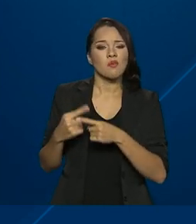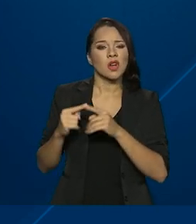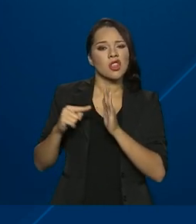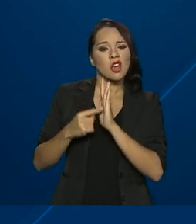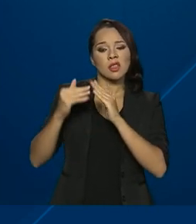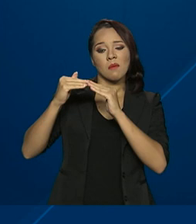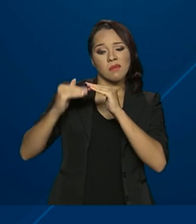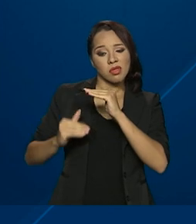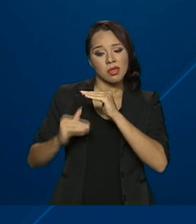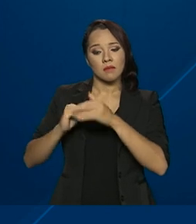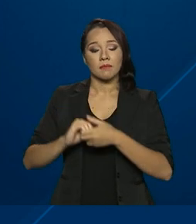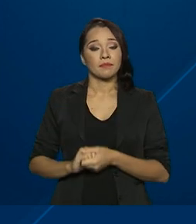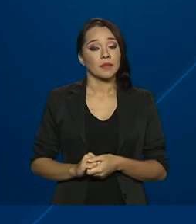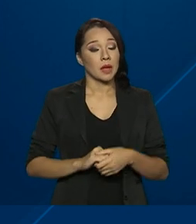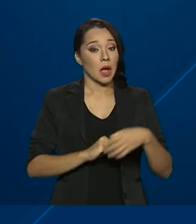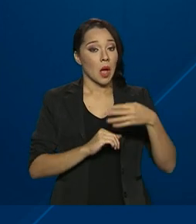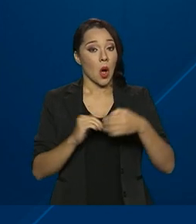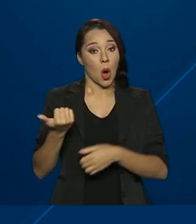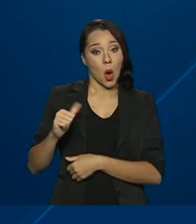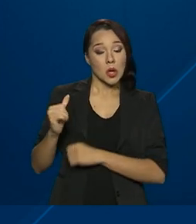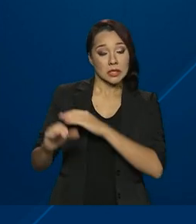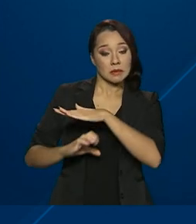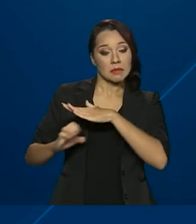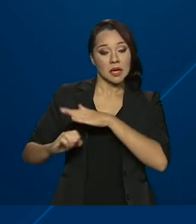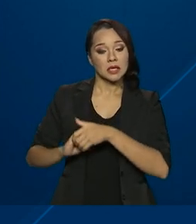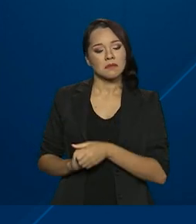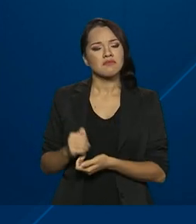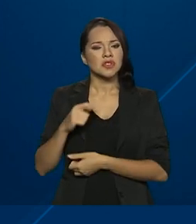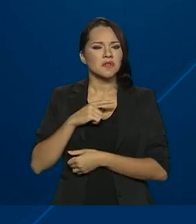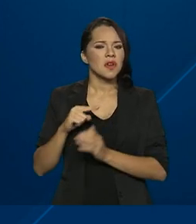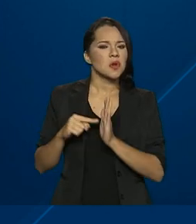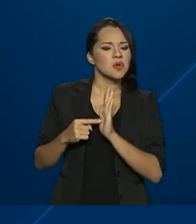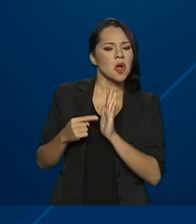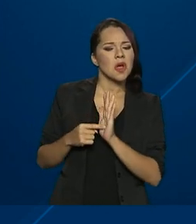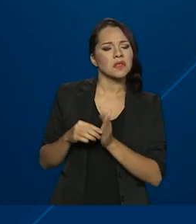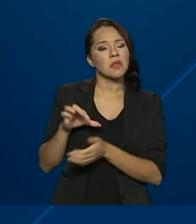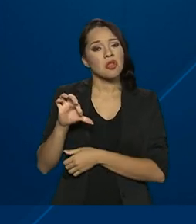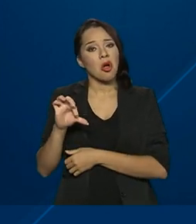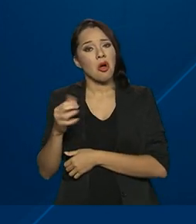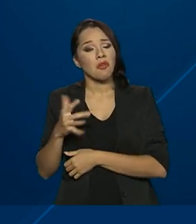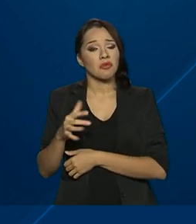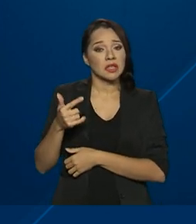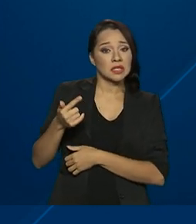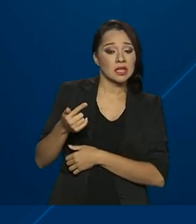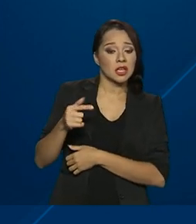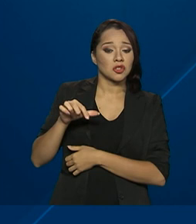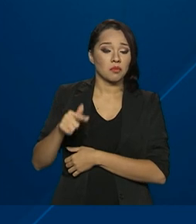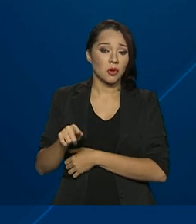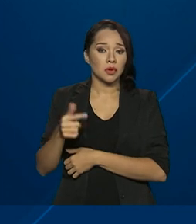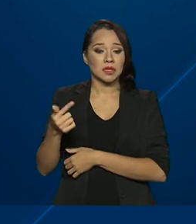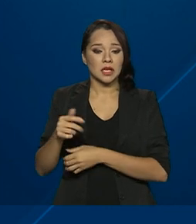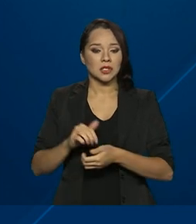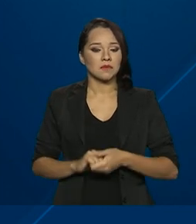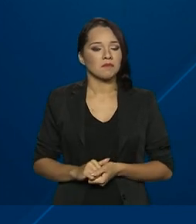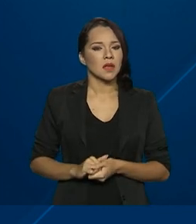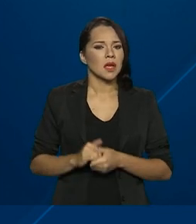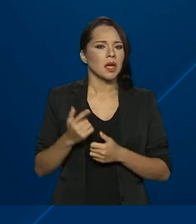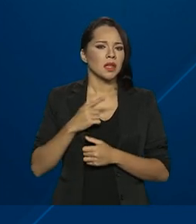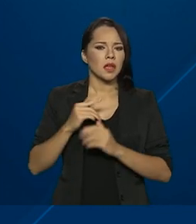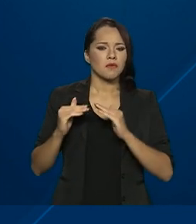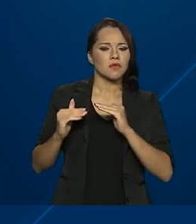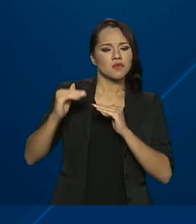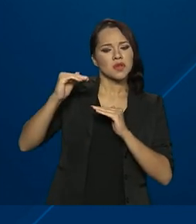por terem notas baixas outras 11 empresas obtiveram notas entre 9 e 7.7 e